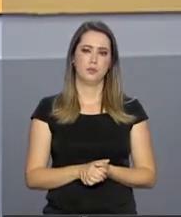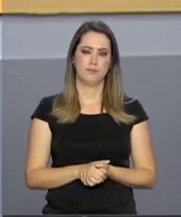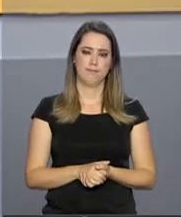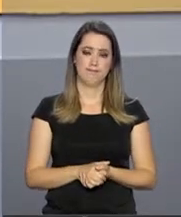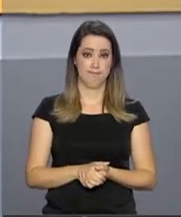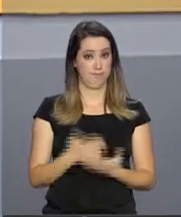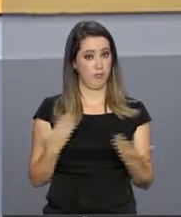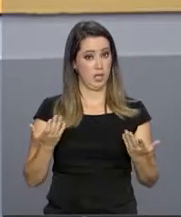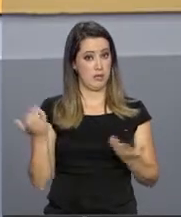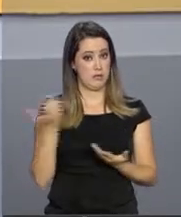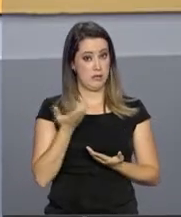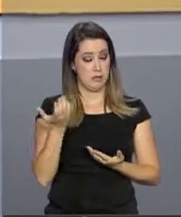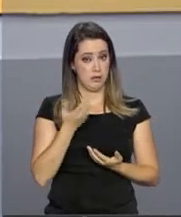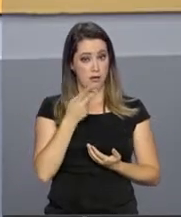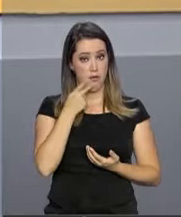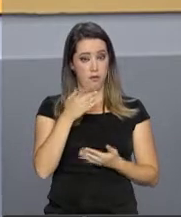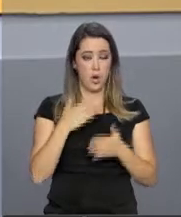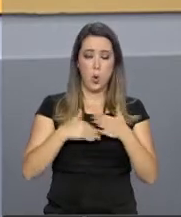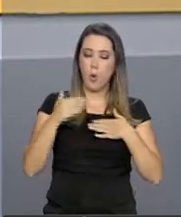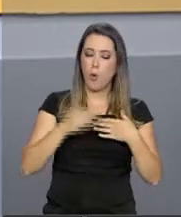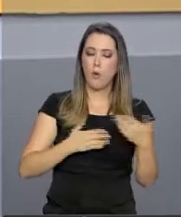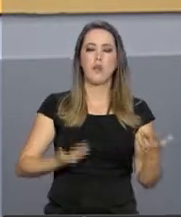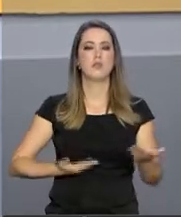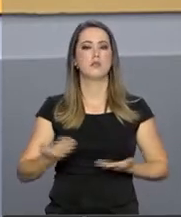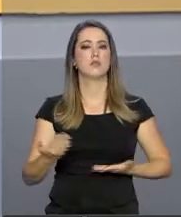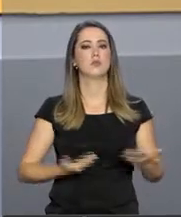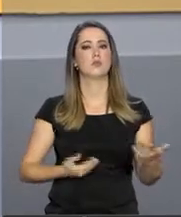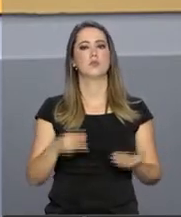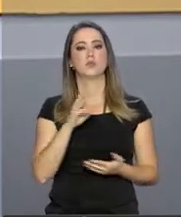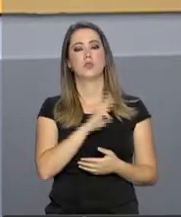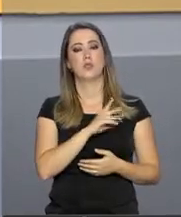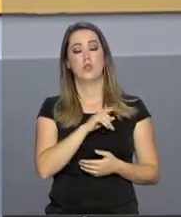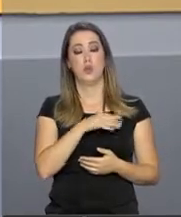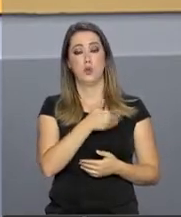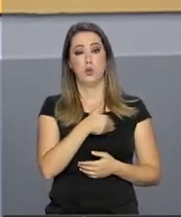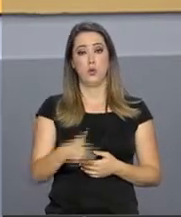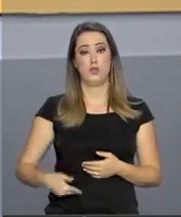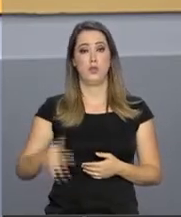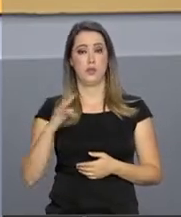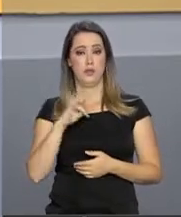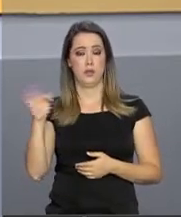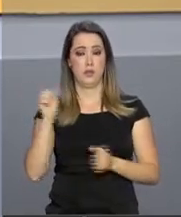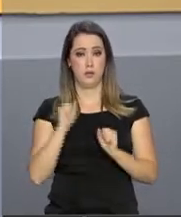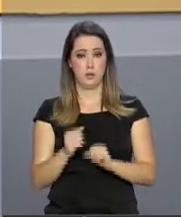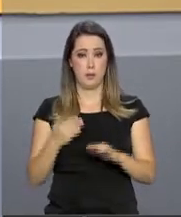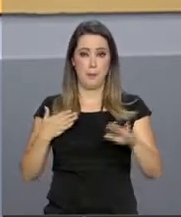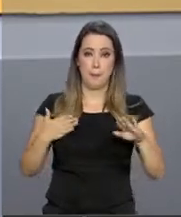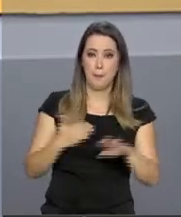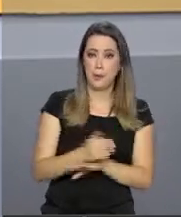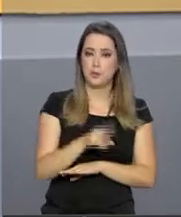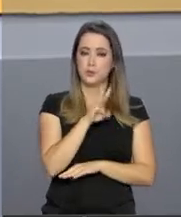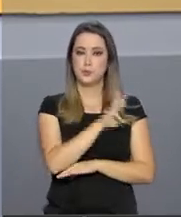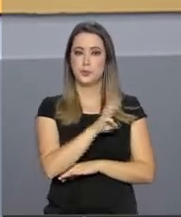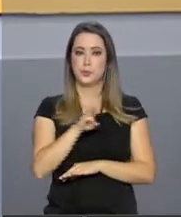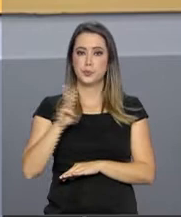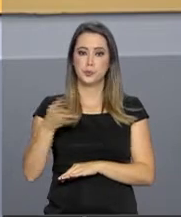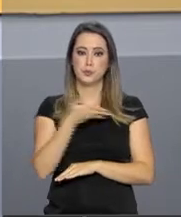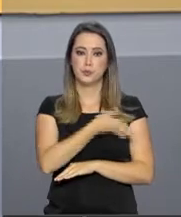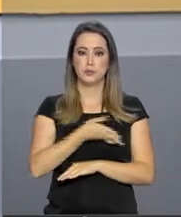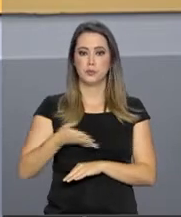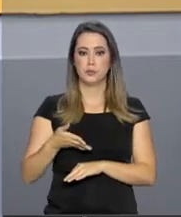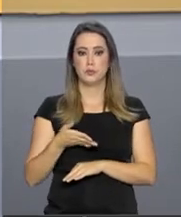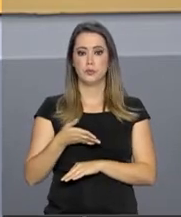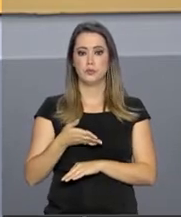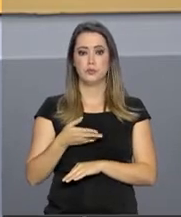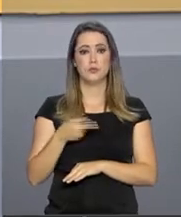registrar uma manifestação sobre algum serviço das instituições federais você pode entrar no site e ouvir ou também no